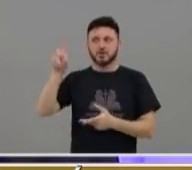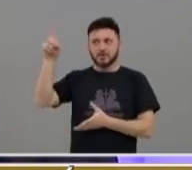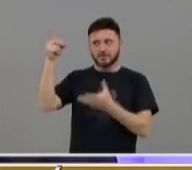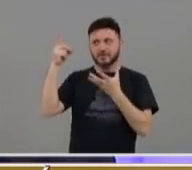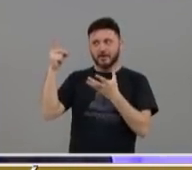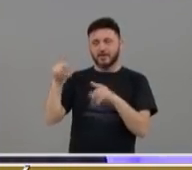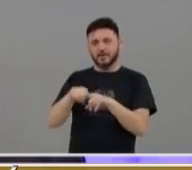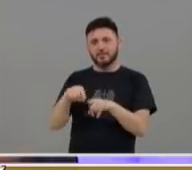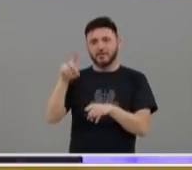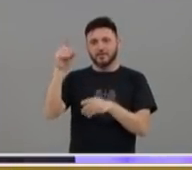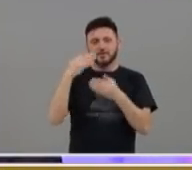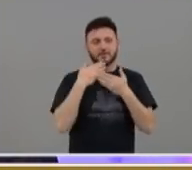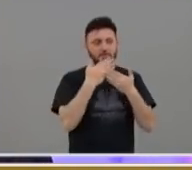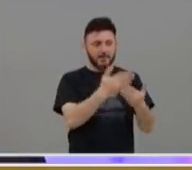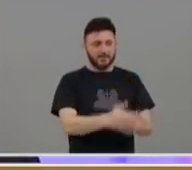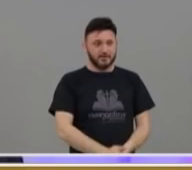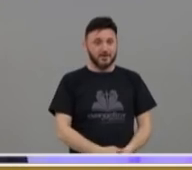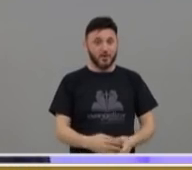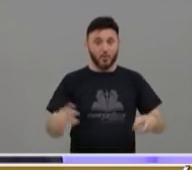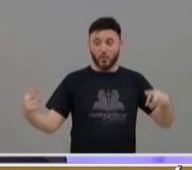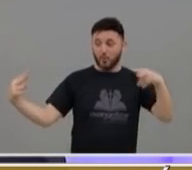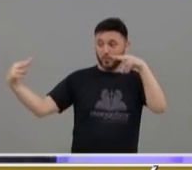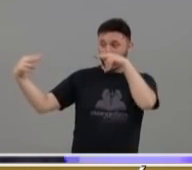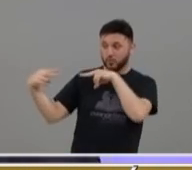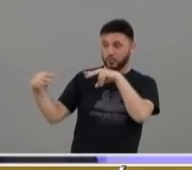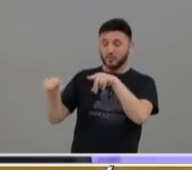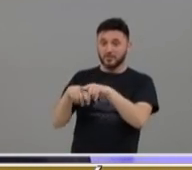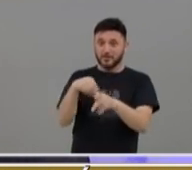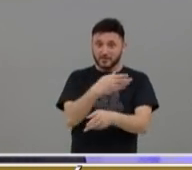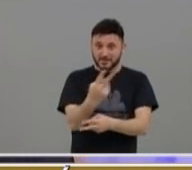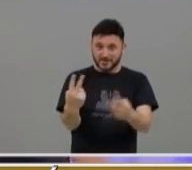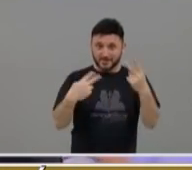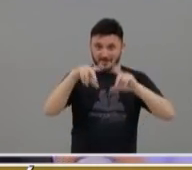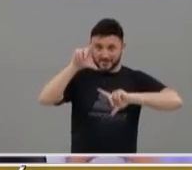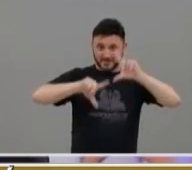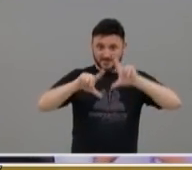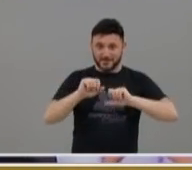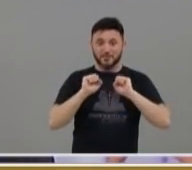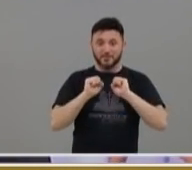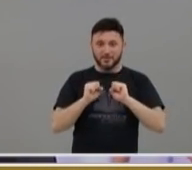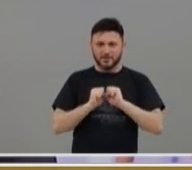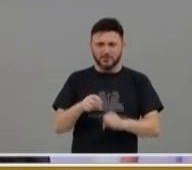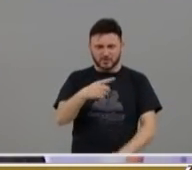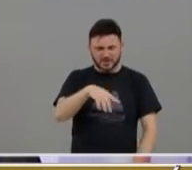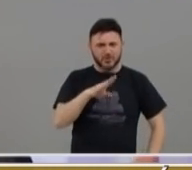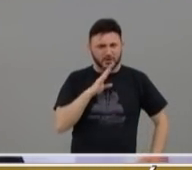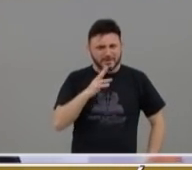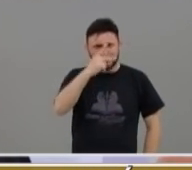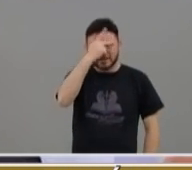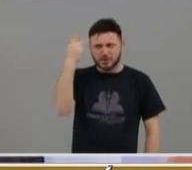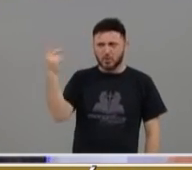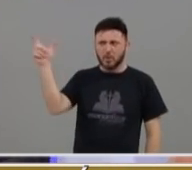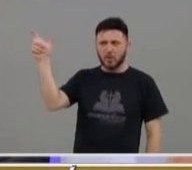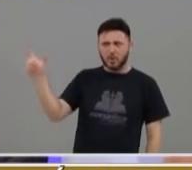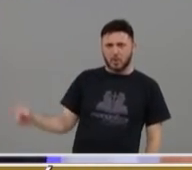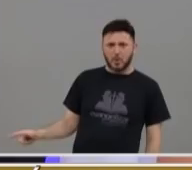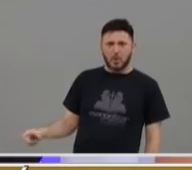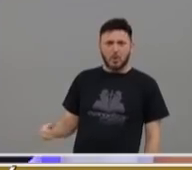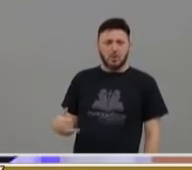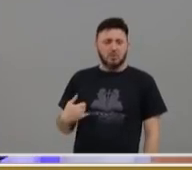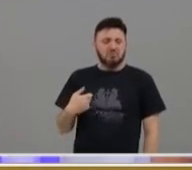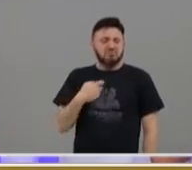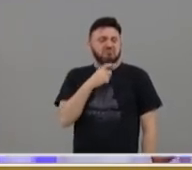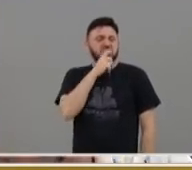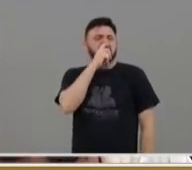Deus pede. Olha para a pessoa que está aí do seu lado, você que está em casa também, pergunta para quem está aí. Você conhece alguém que seja muito